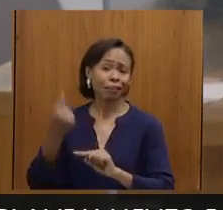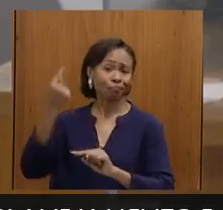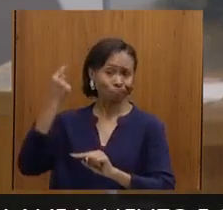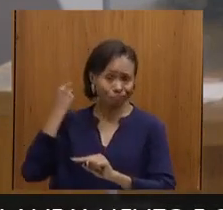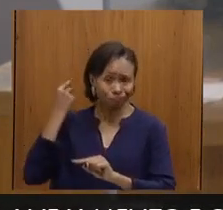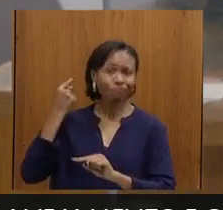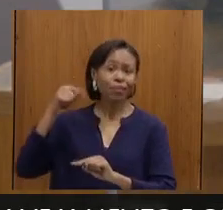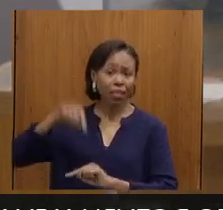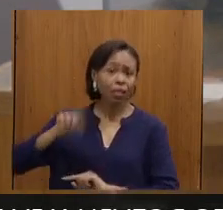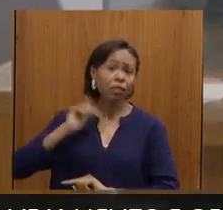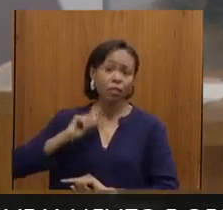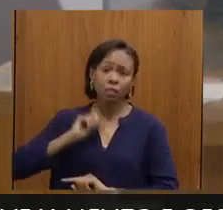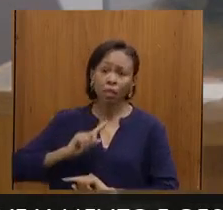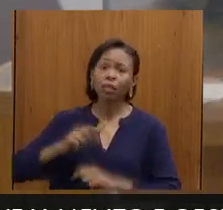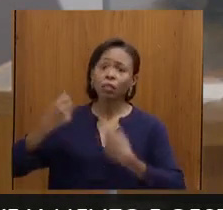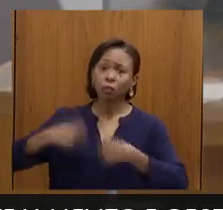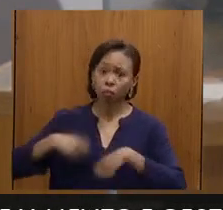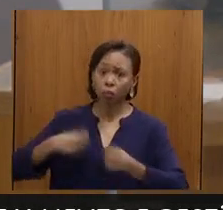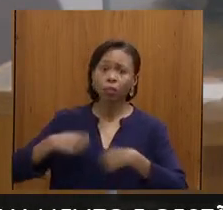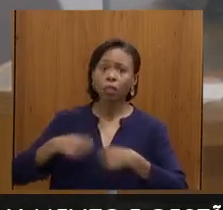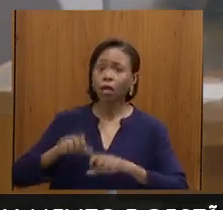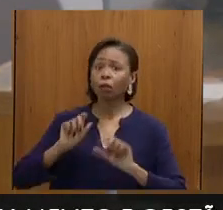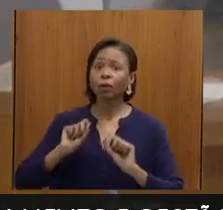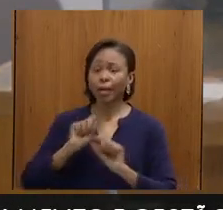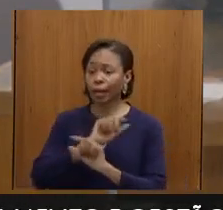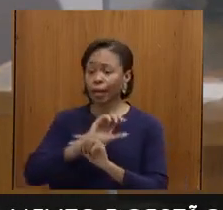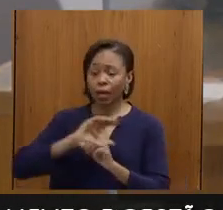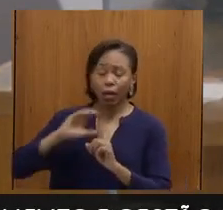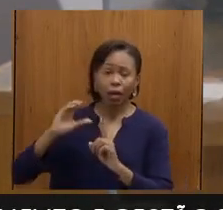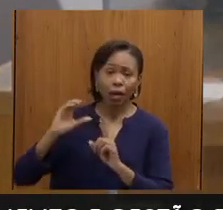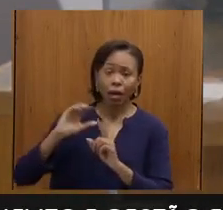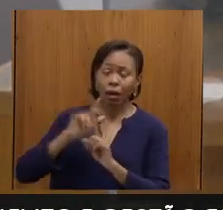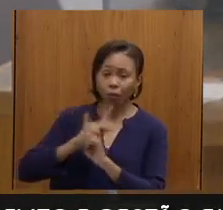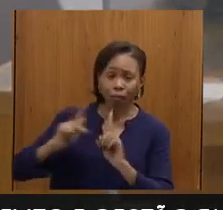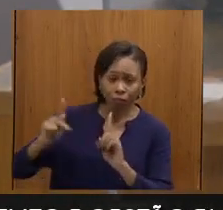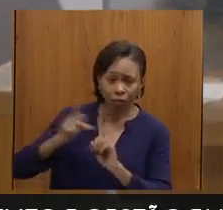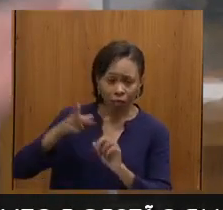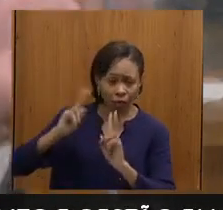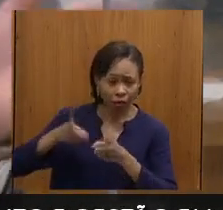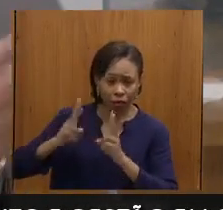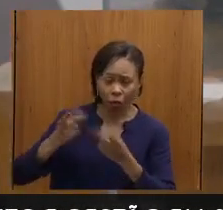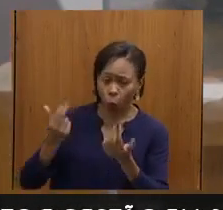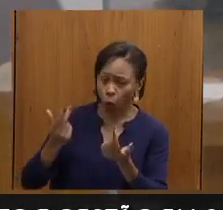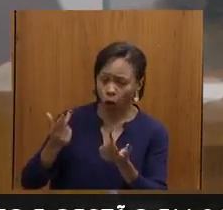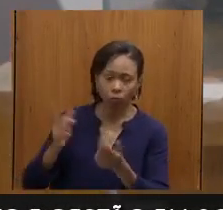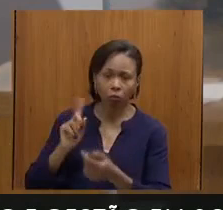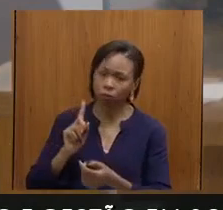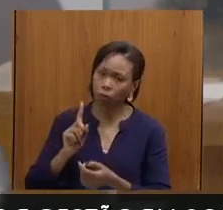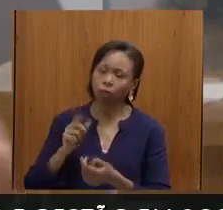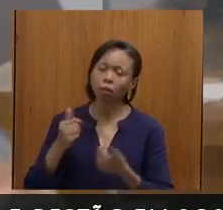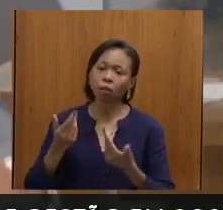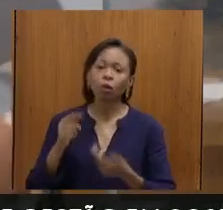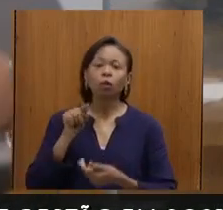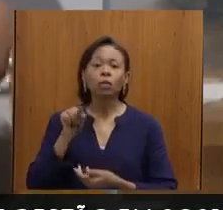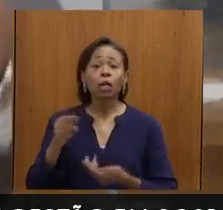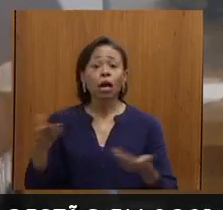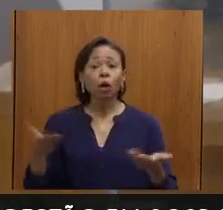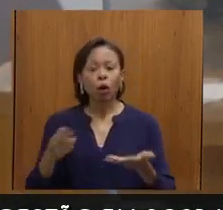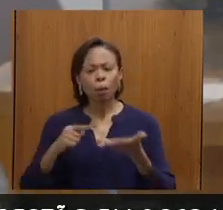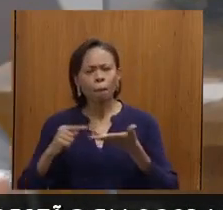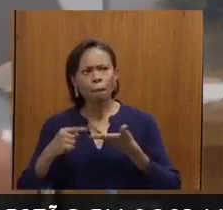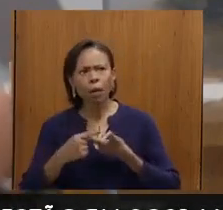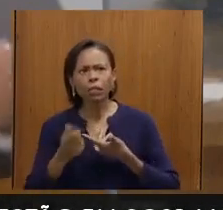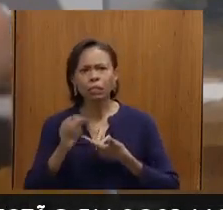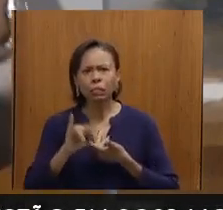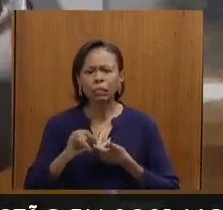condição de sobrevivermos, da nossa Previdência sobreviver da forma que ela estava. Acho que a sua ponderação a respeito de discutir um